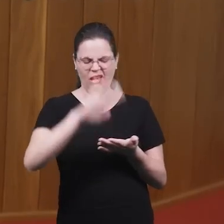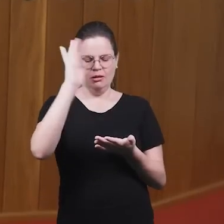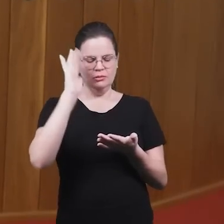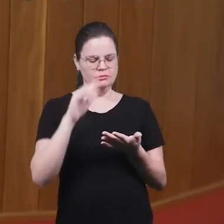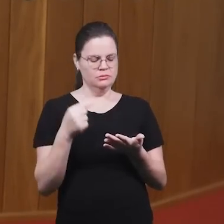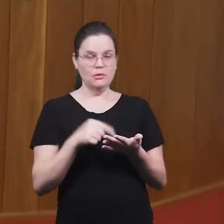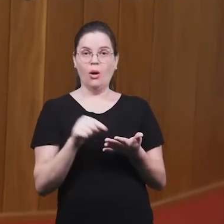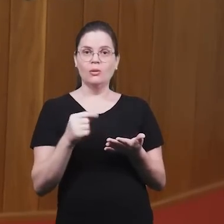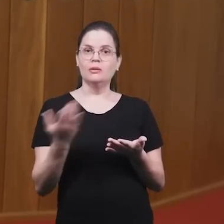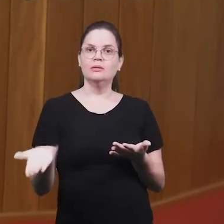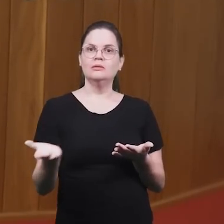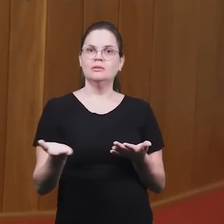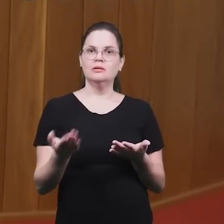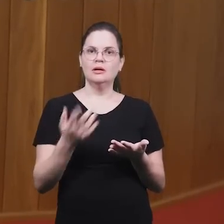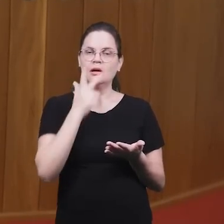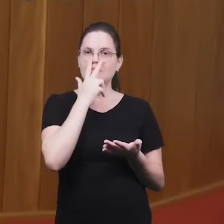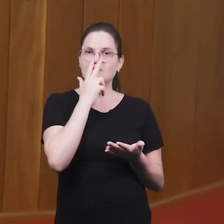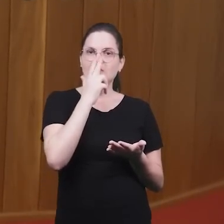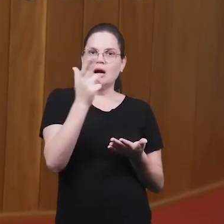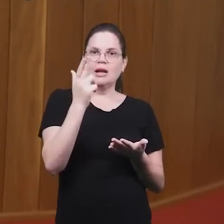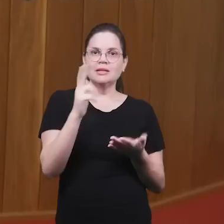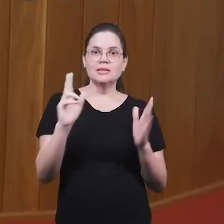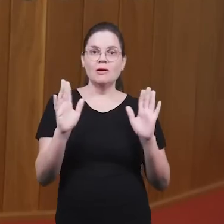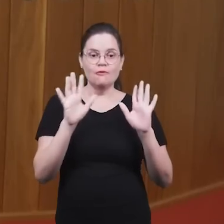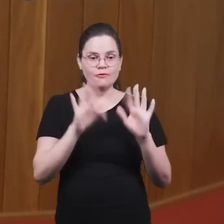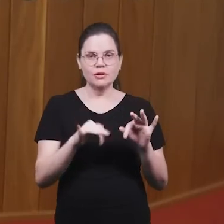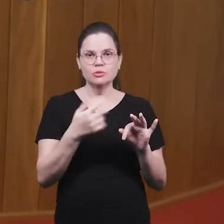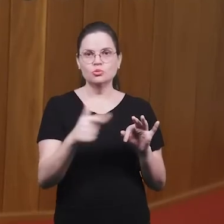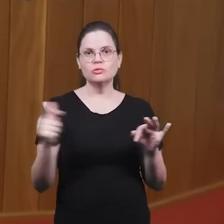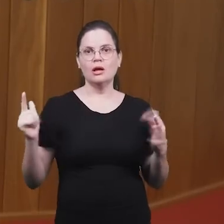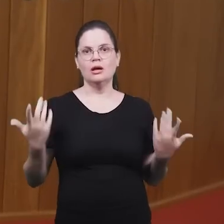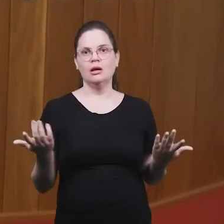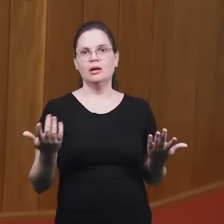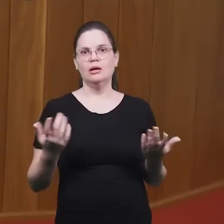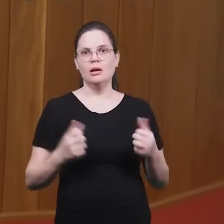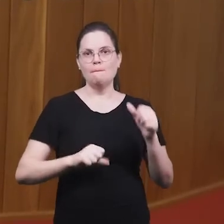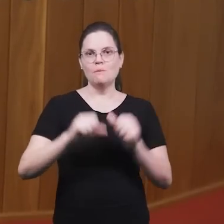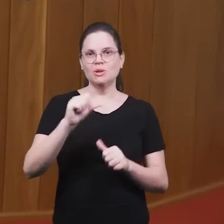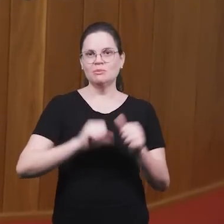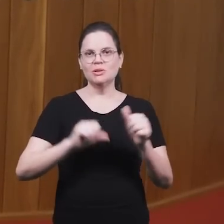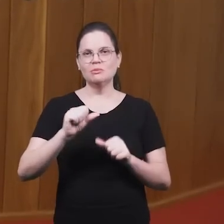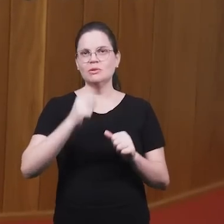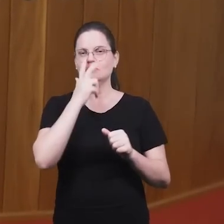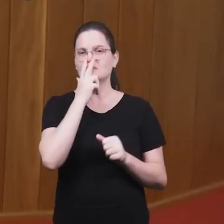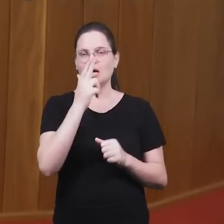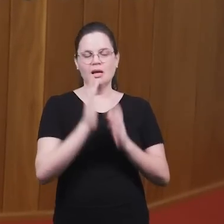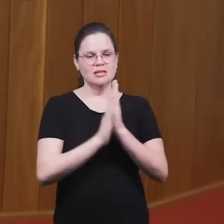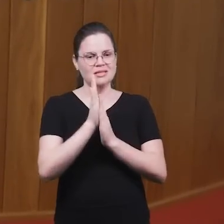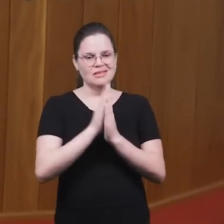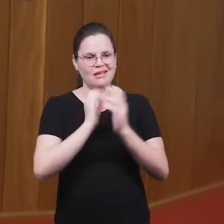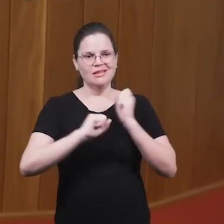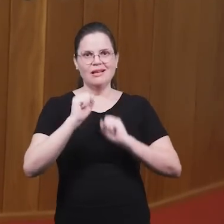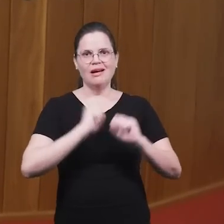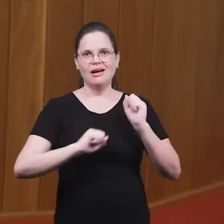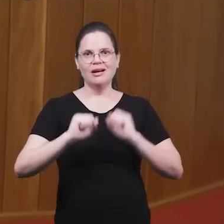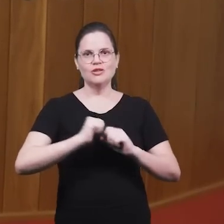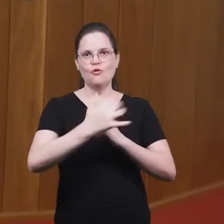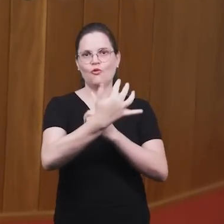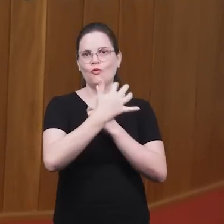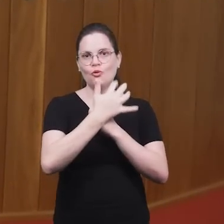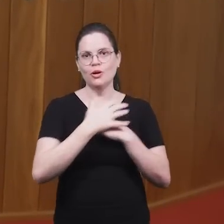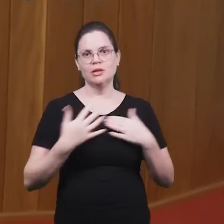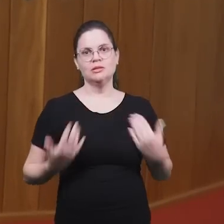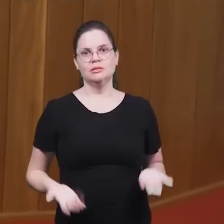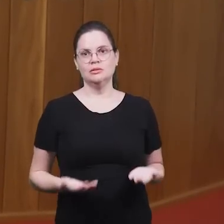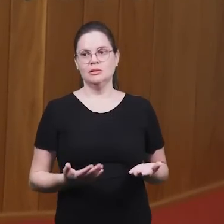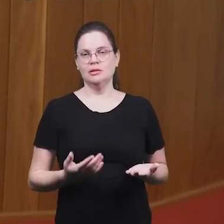A gente não está concluindo o pensamento. Essa mudança vai causando uma ansiedade em vocês.